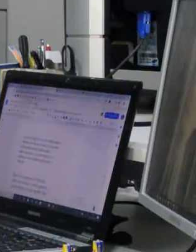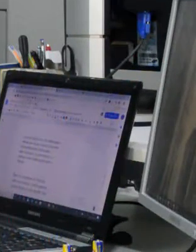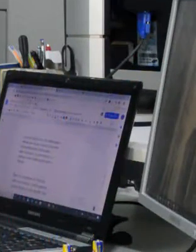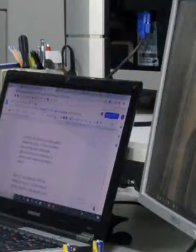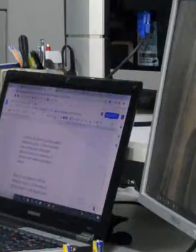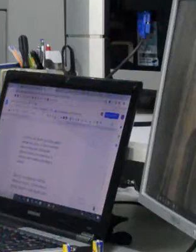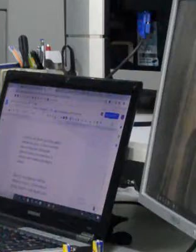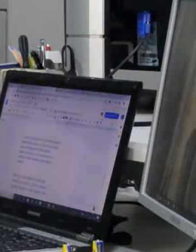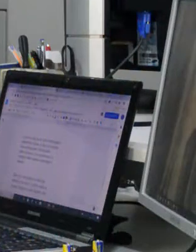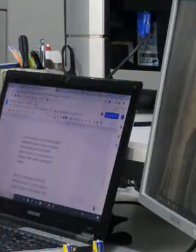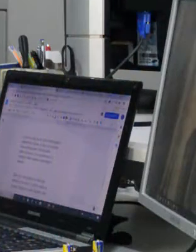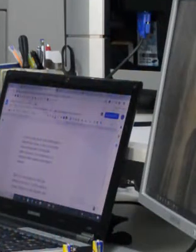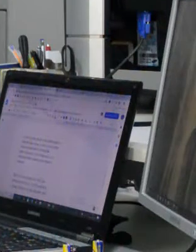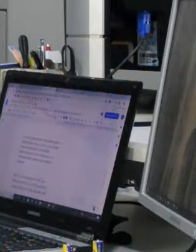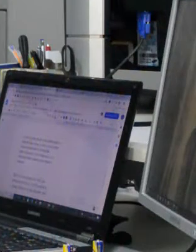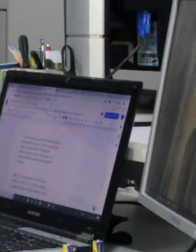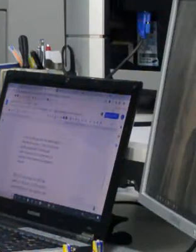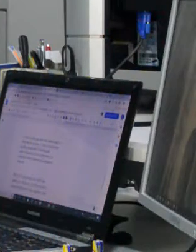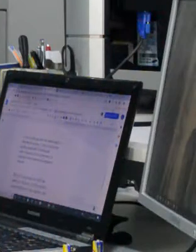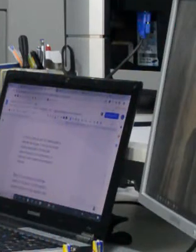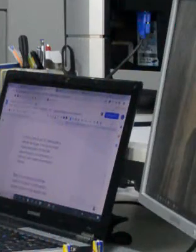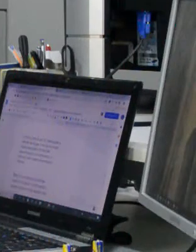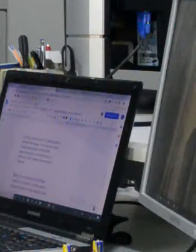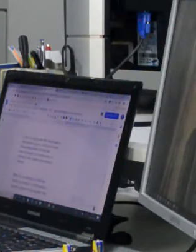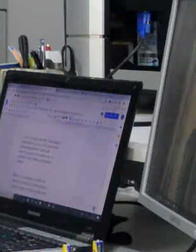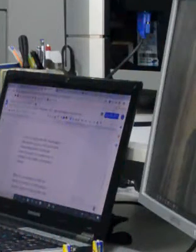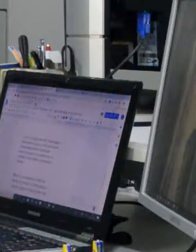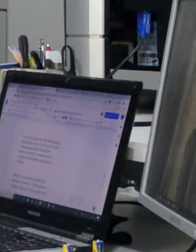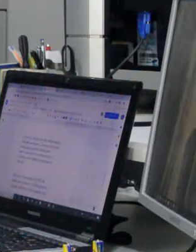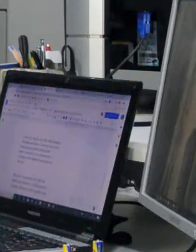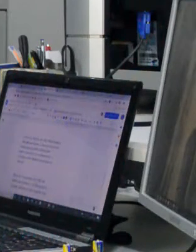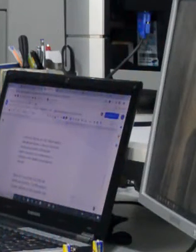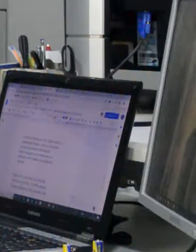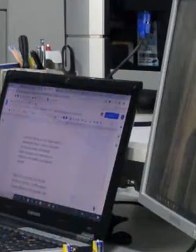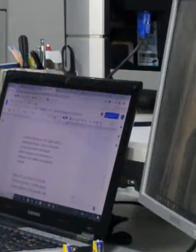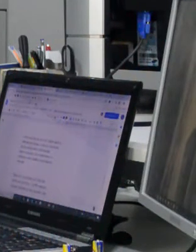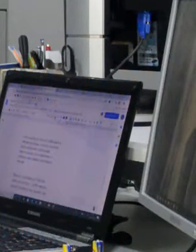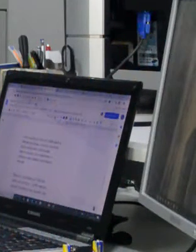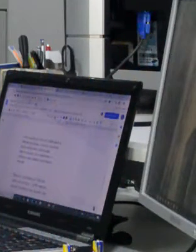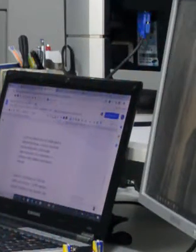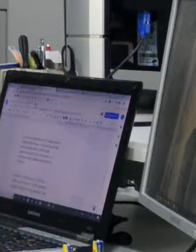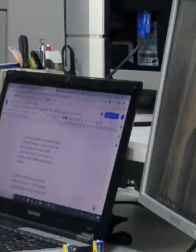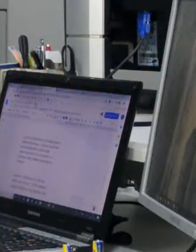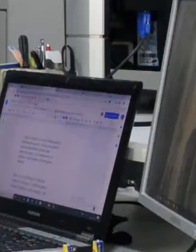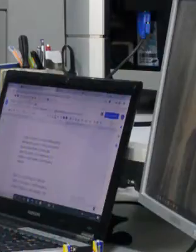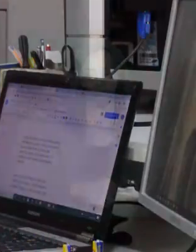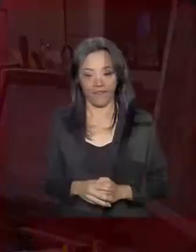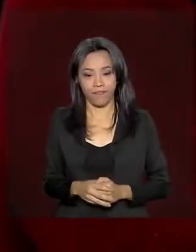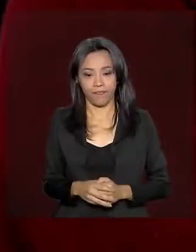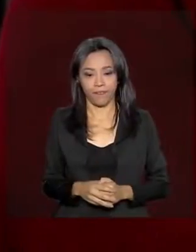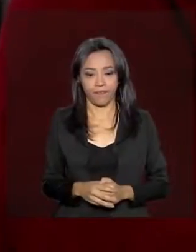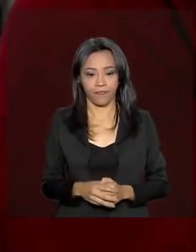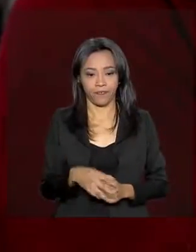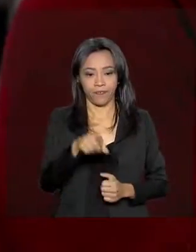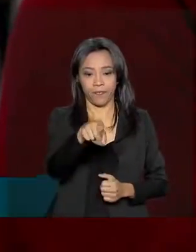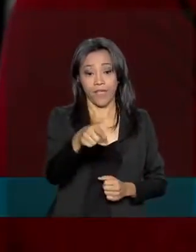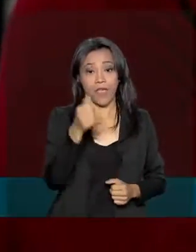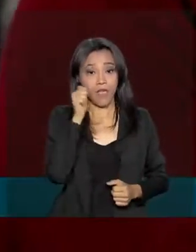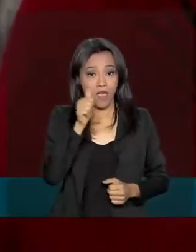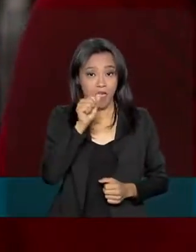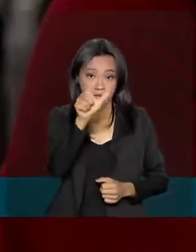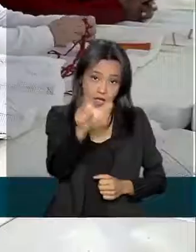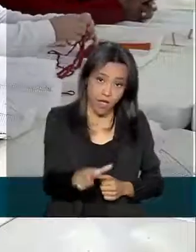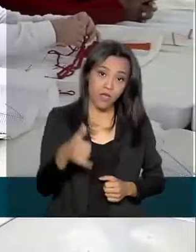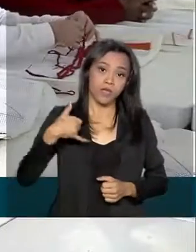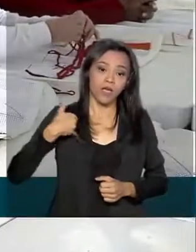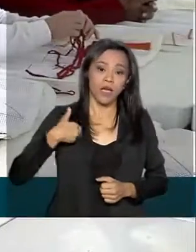no cadastro único do governo federal a falta desse procedimento pode causar a suspensão desse benefício dona riva de 70